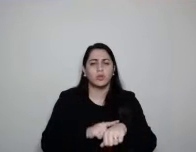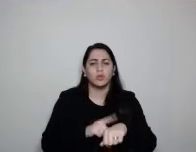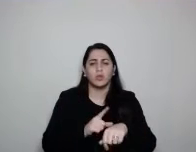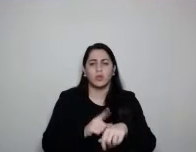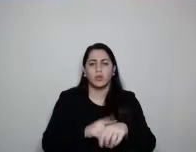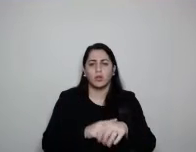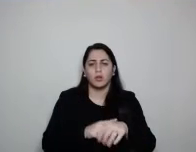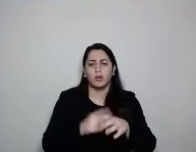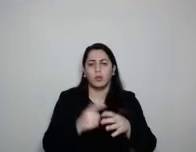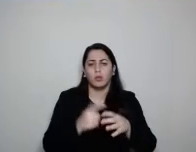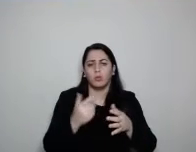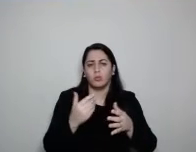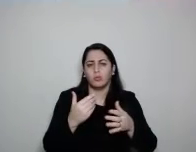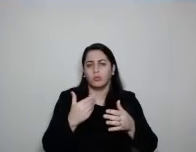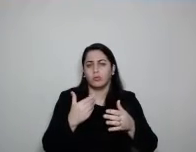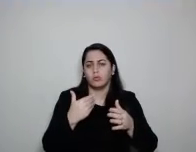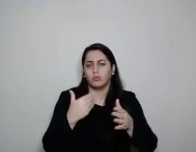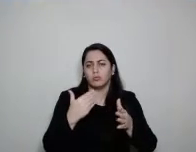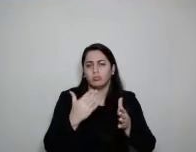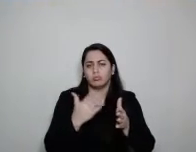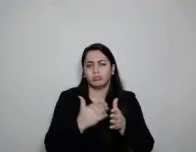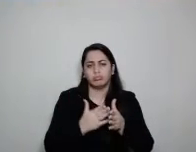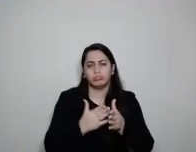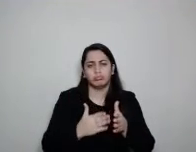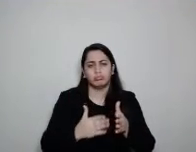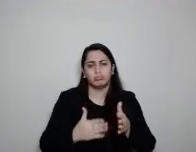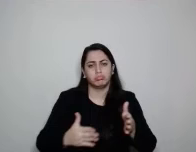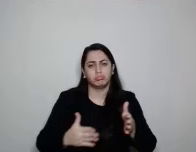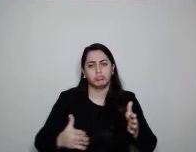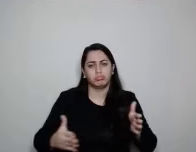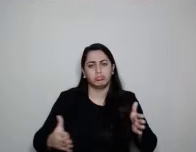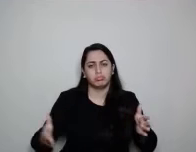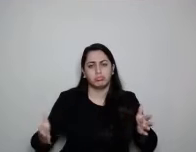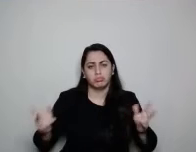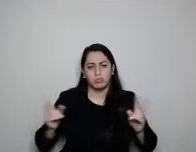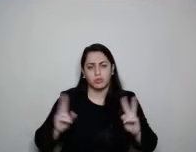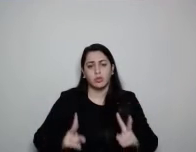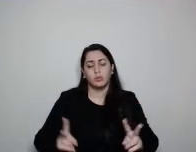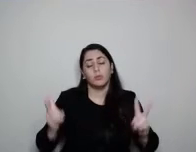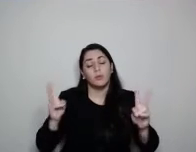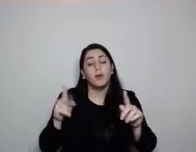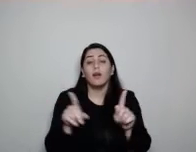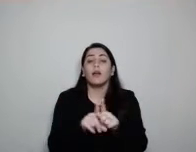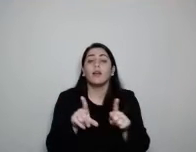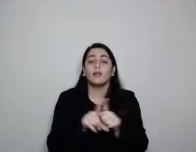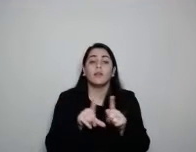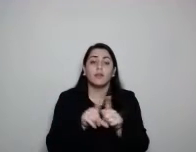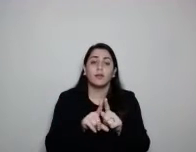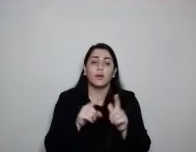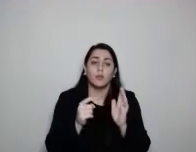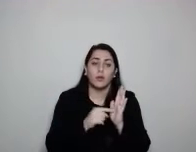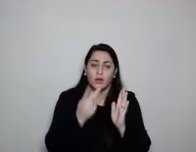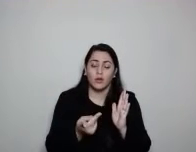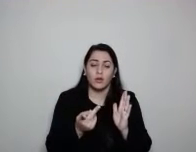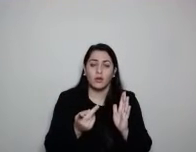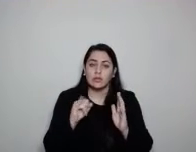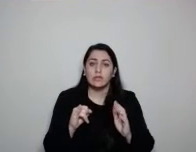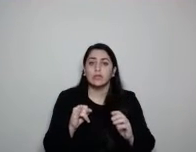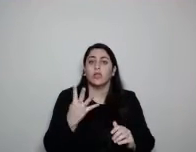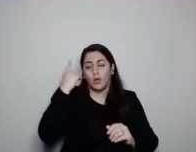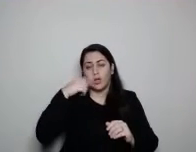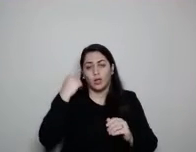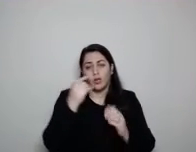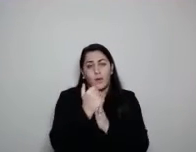regime de coparticipação. Sem dizer, daí a minha preocupação, doutor Ricardo, Vossa Excelência, que